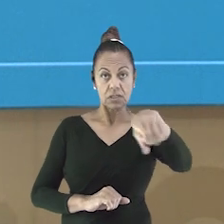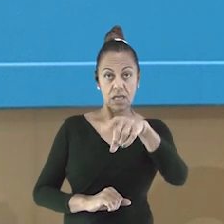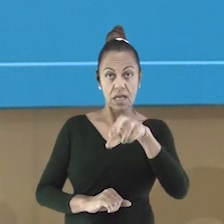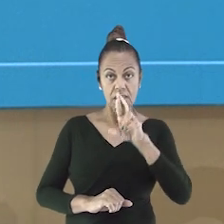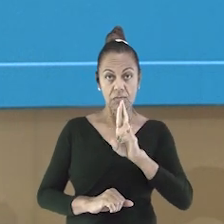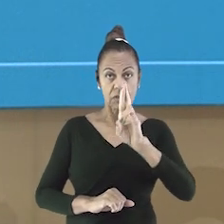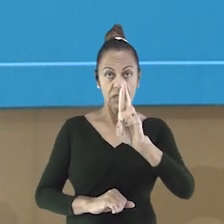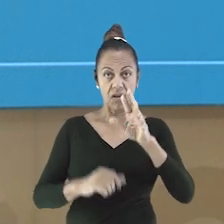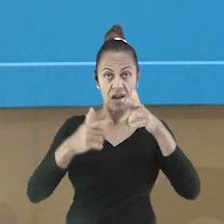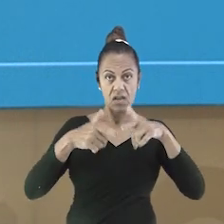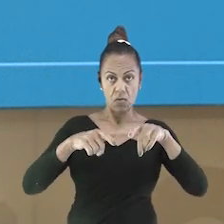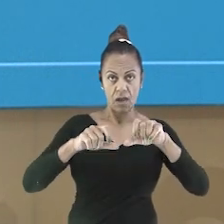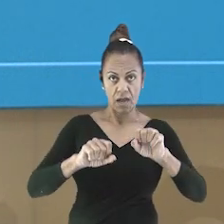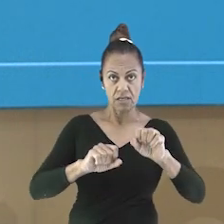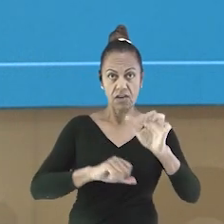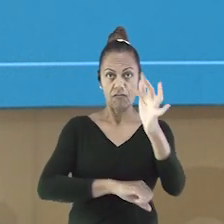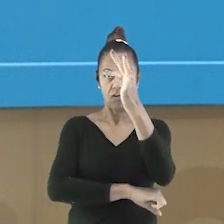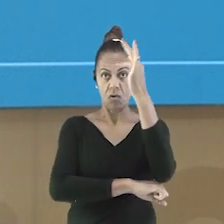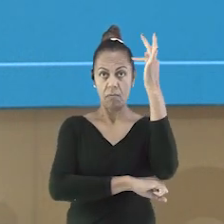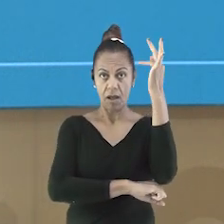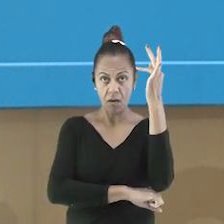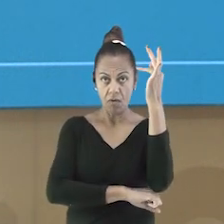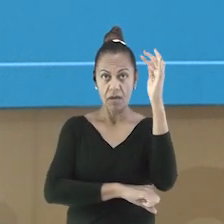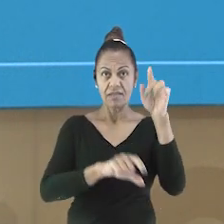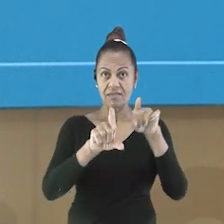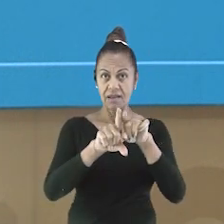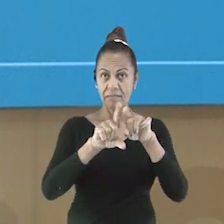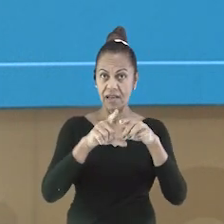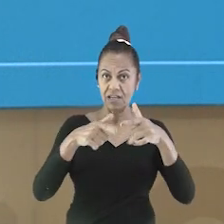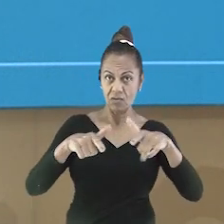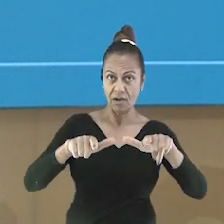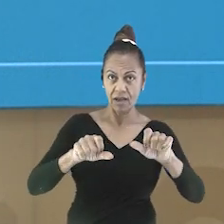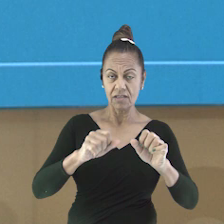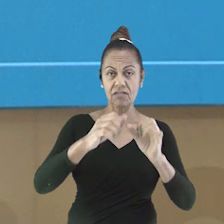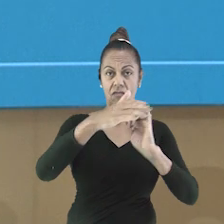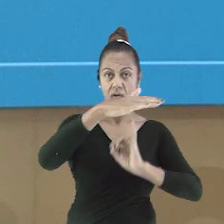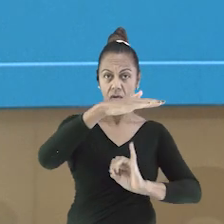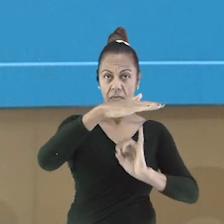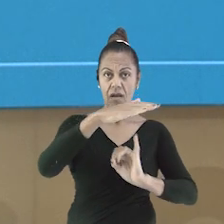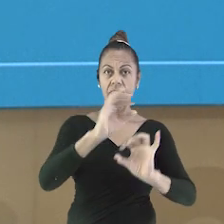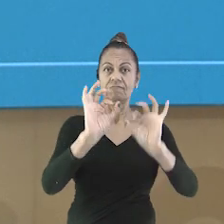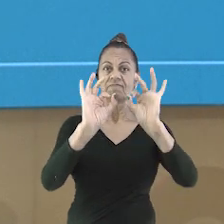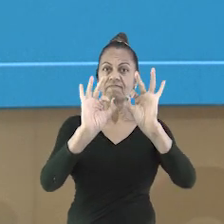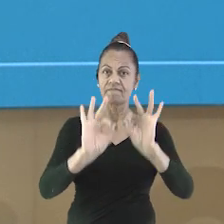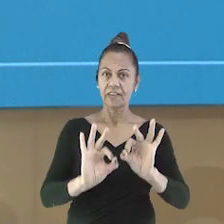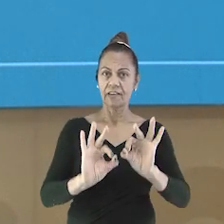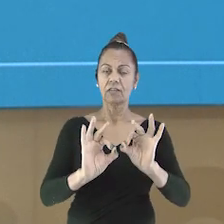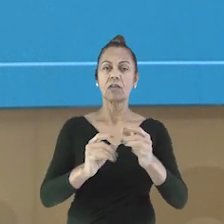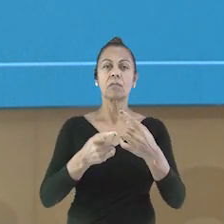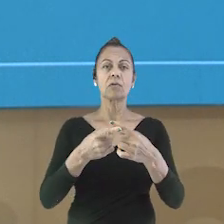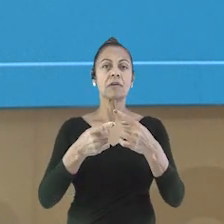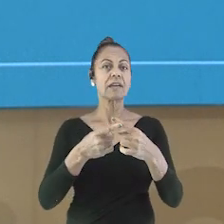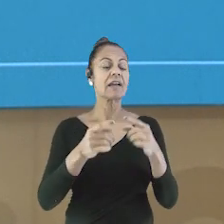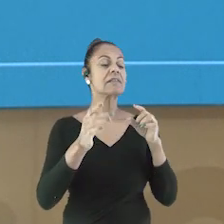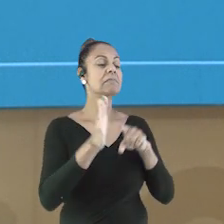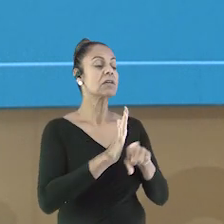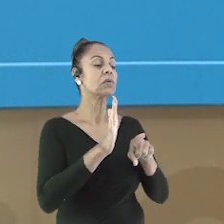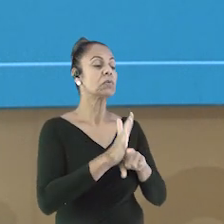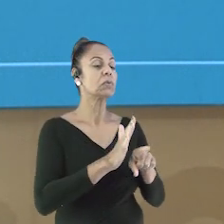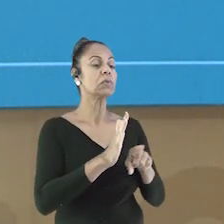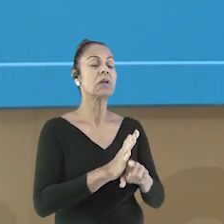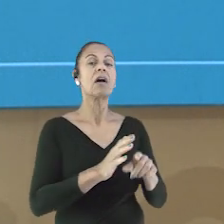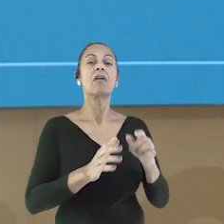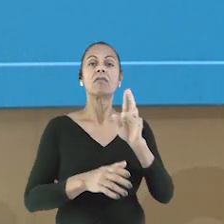Se você respondeu linguagem formal e linguagem informal, acertou. Nas perguntas